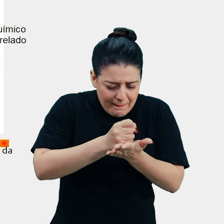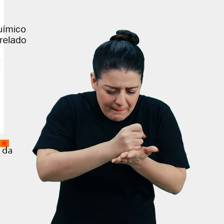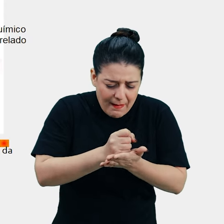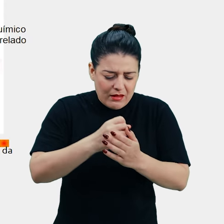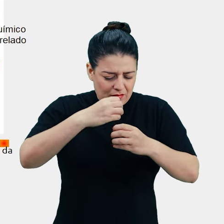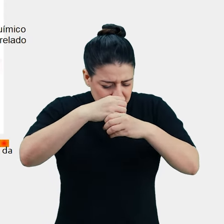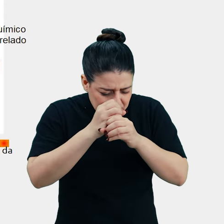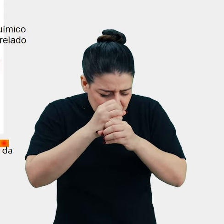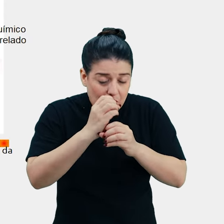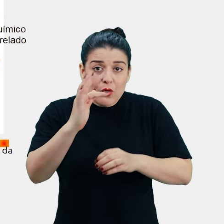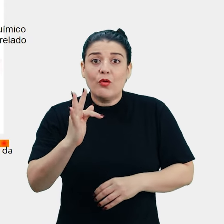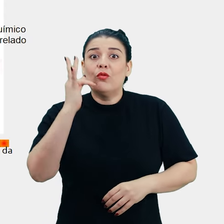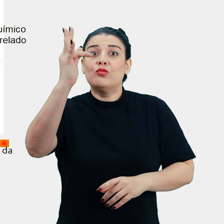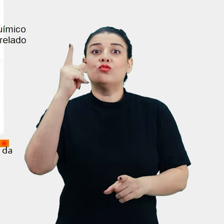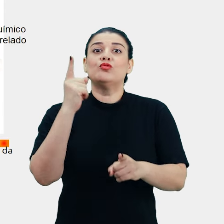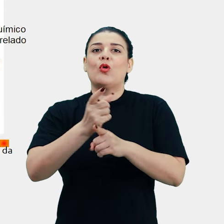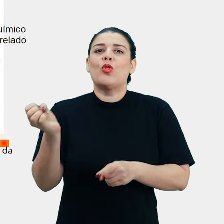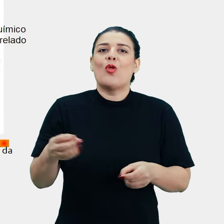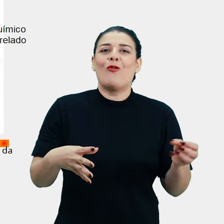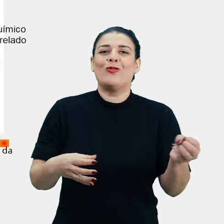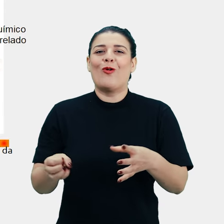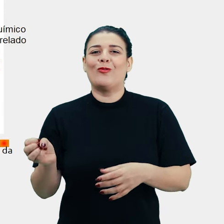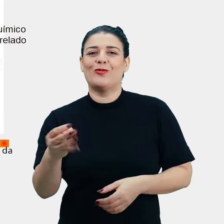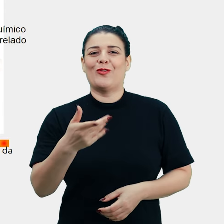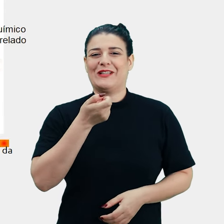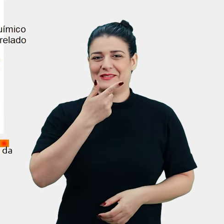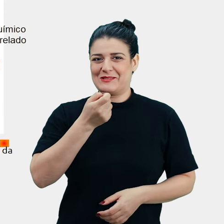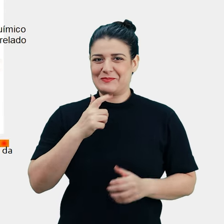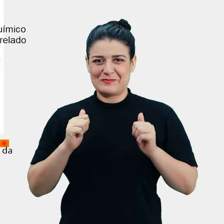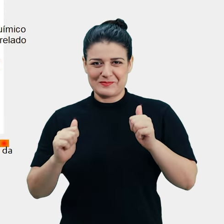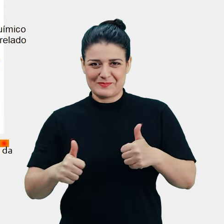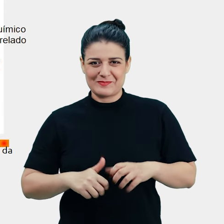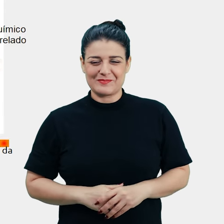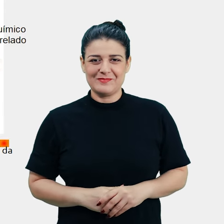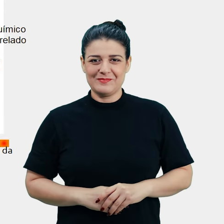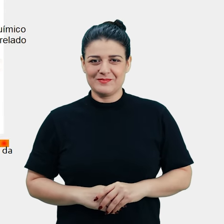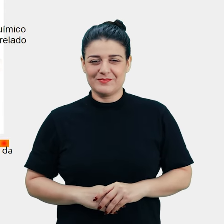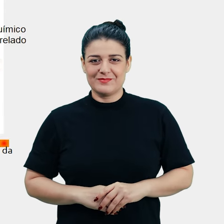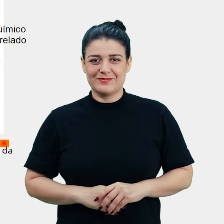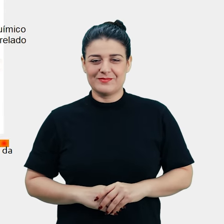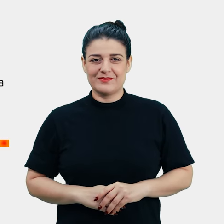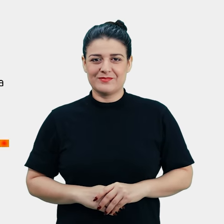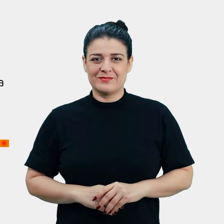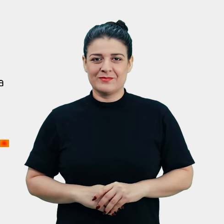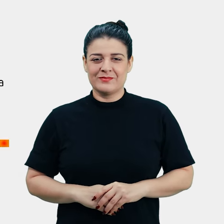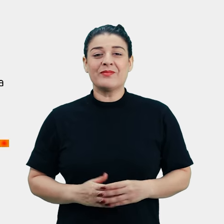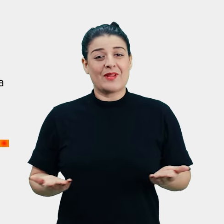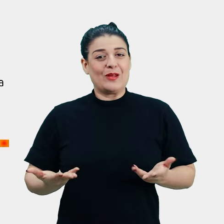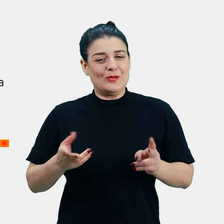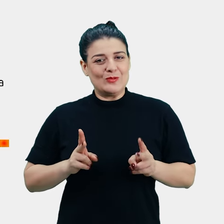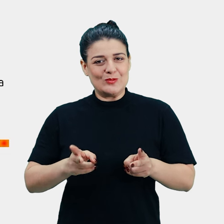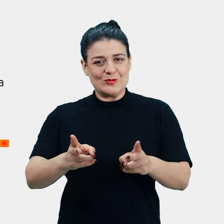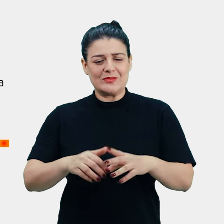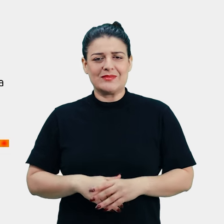e relevantes aí na busca de novos medicamentos. Tá bom, pessoal? Então, seguindo,